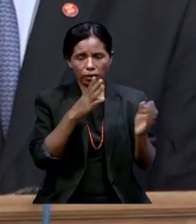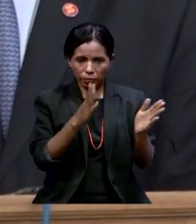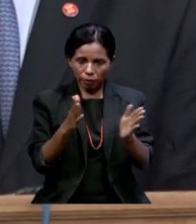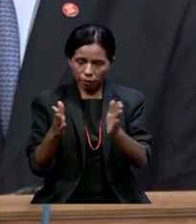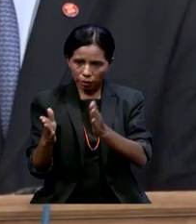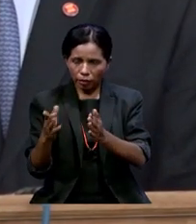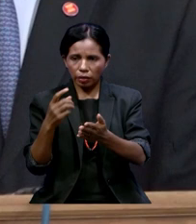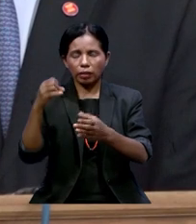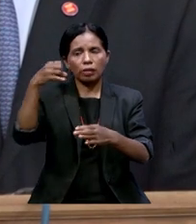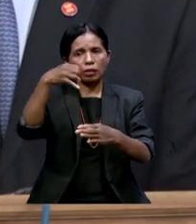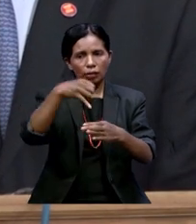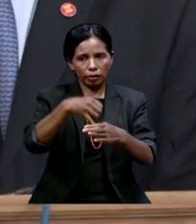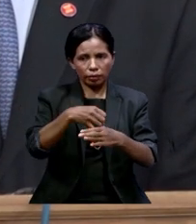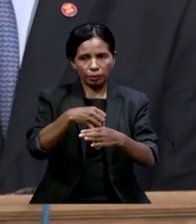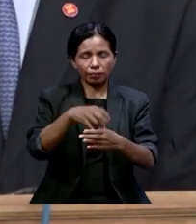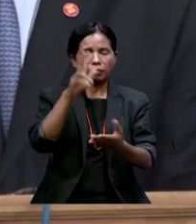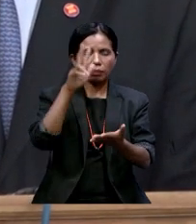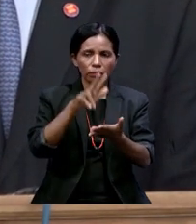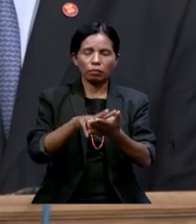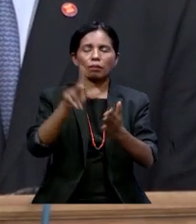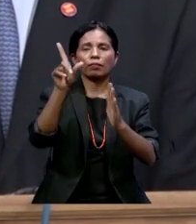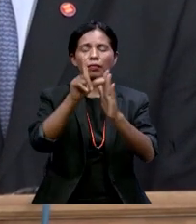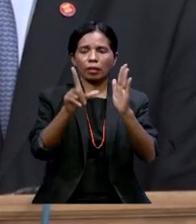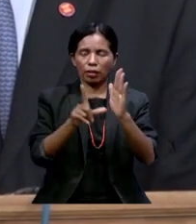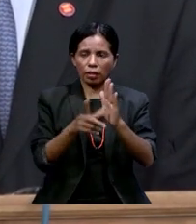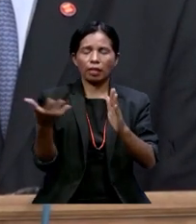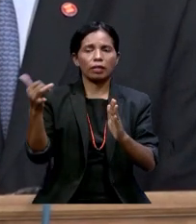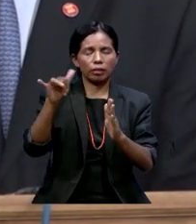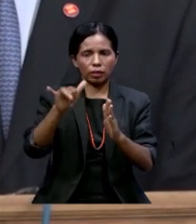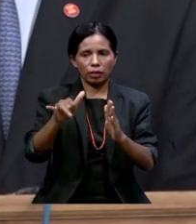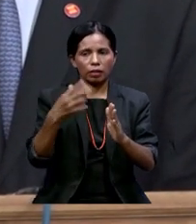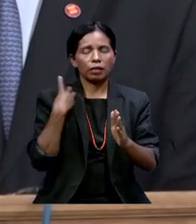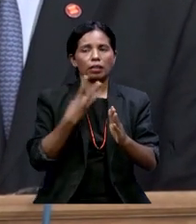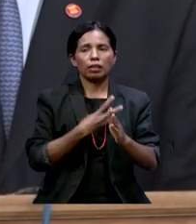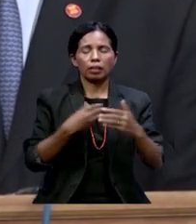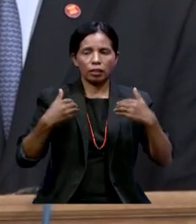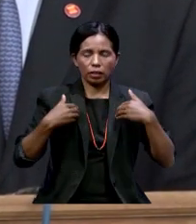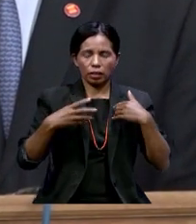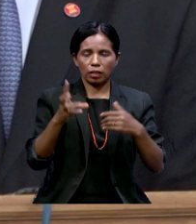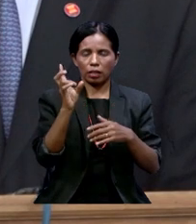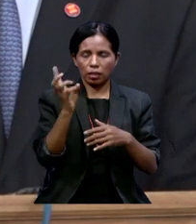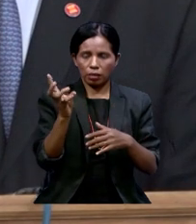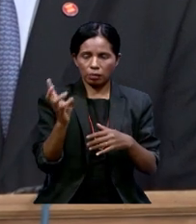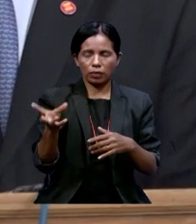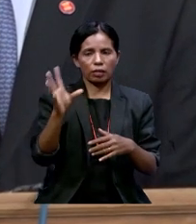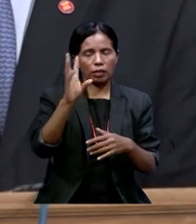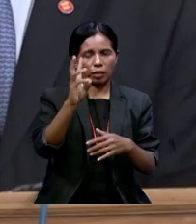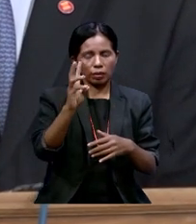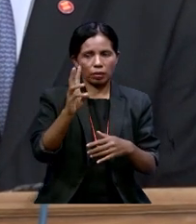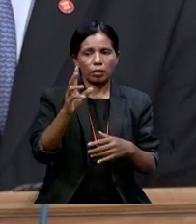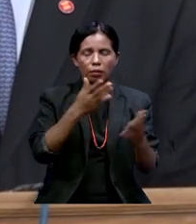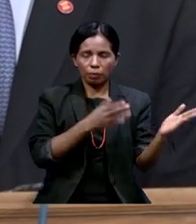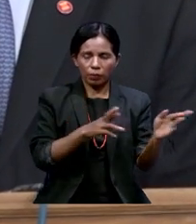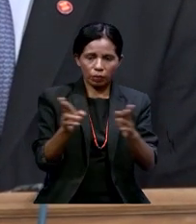preparativos incluímos a prova tratados sira na B e tem 66 tratados na B pronto ou na